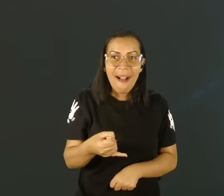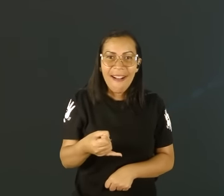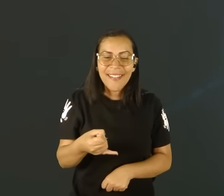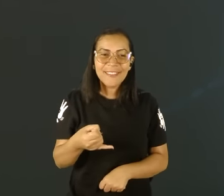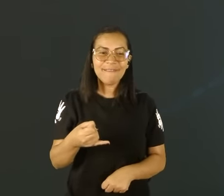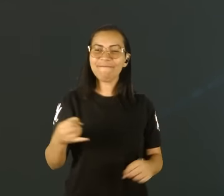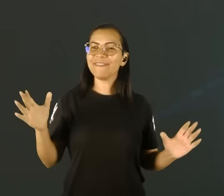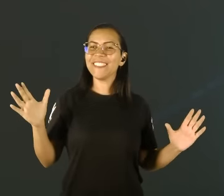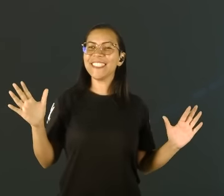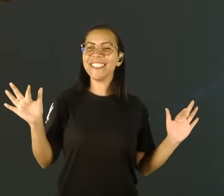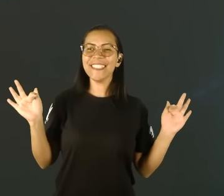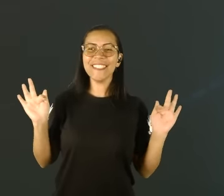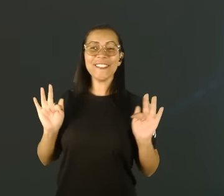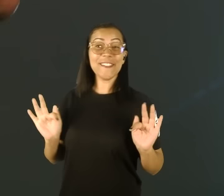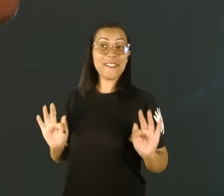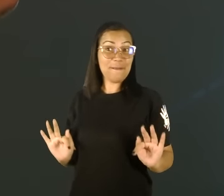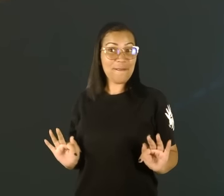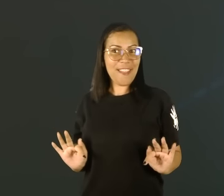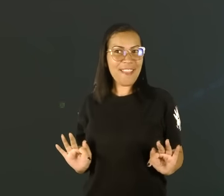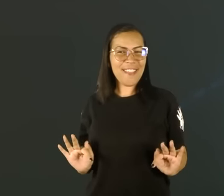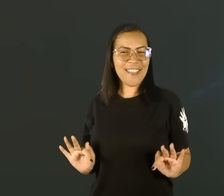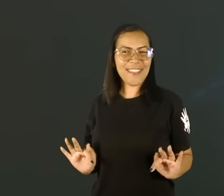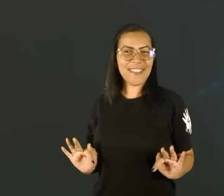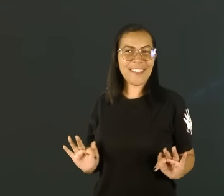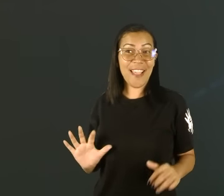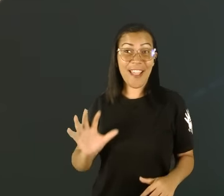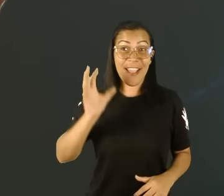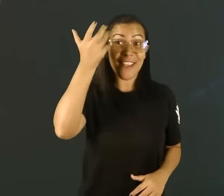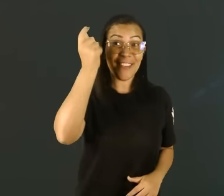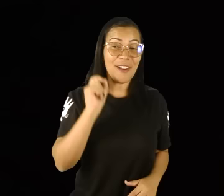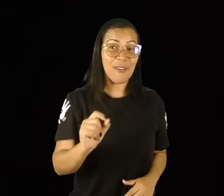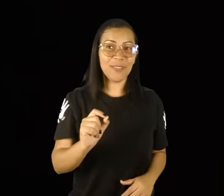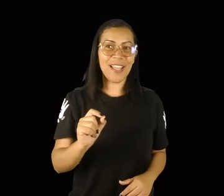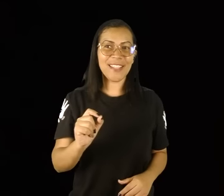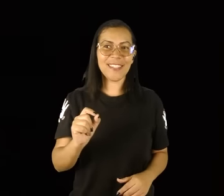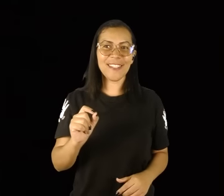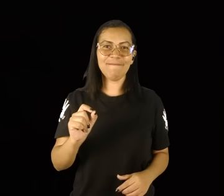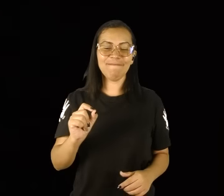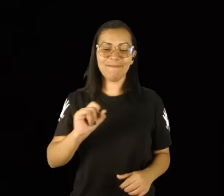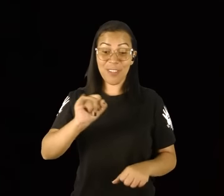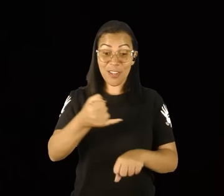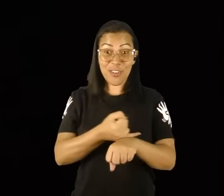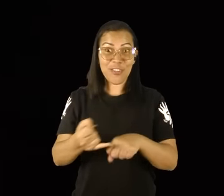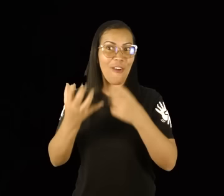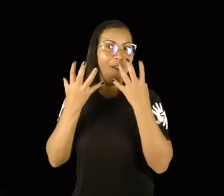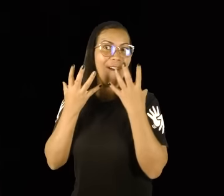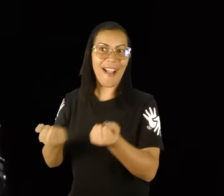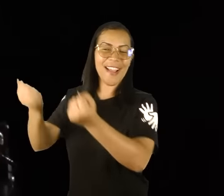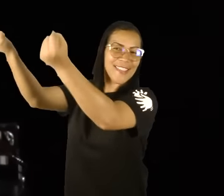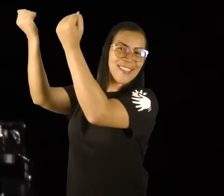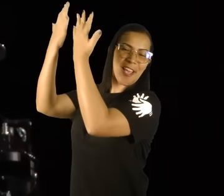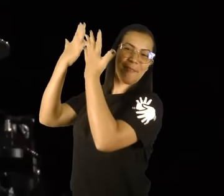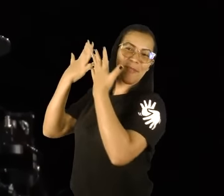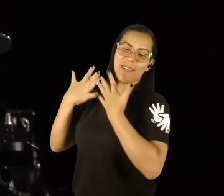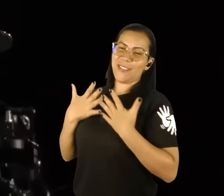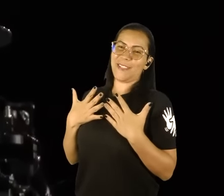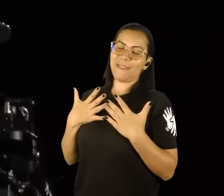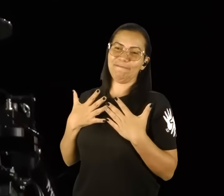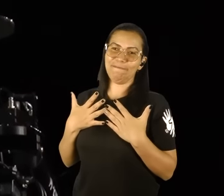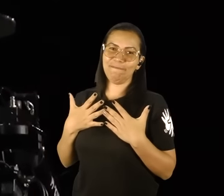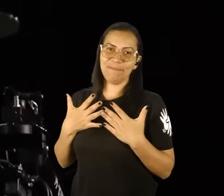por Esaú e recebe a bênção da primogenitura. Uma vez que Jacó está abençoado, não tem